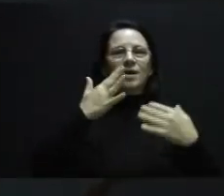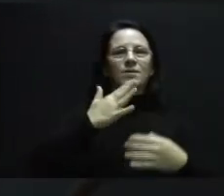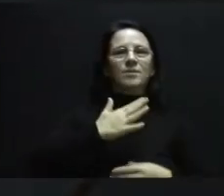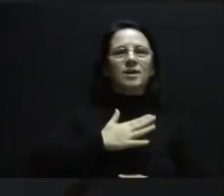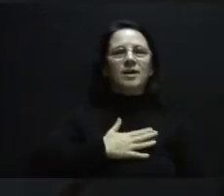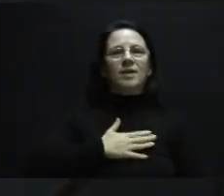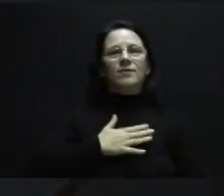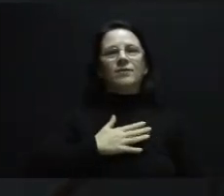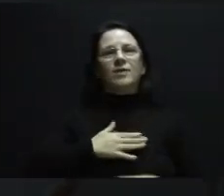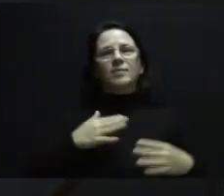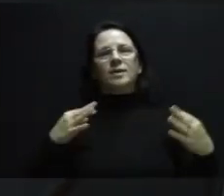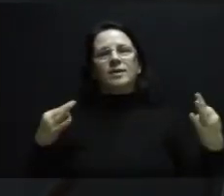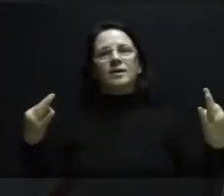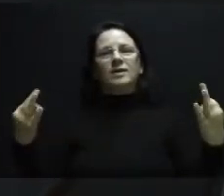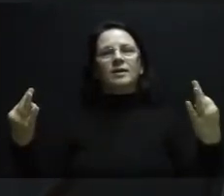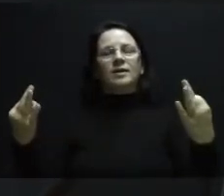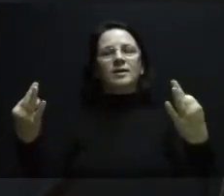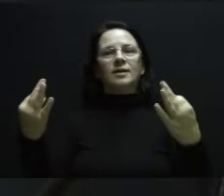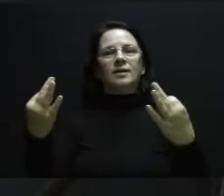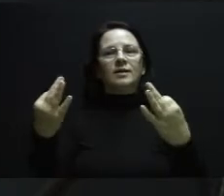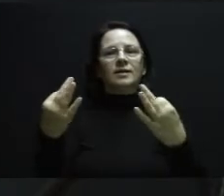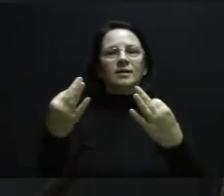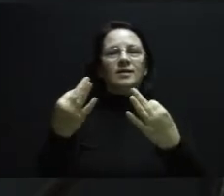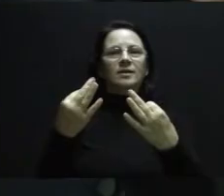a minha família,